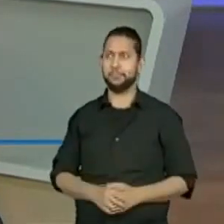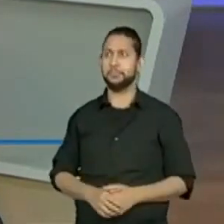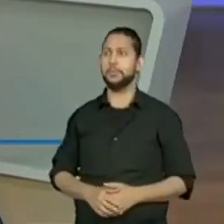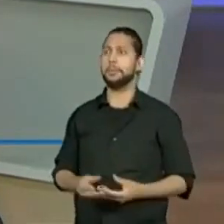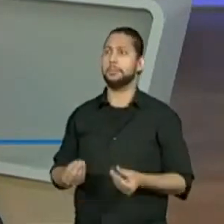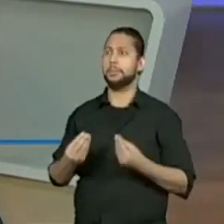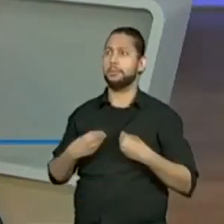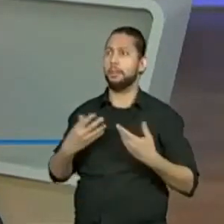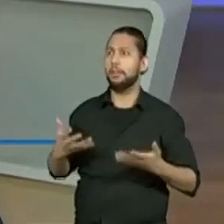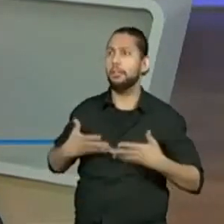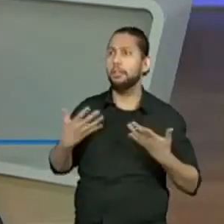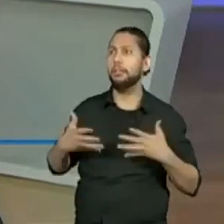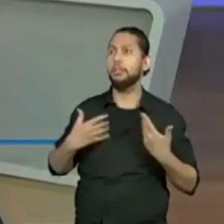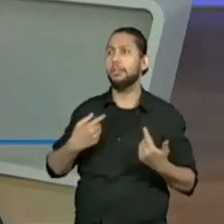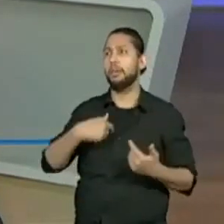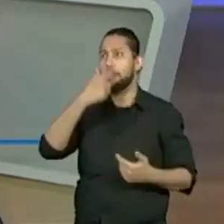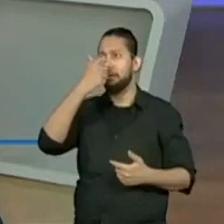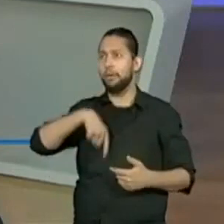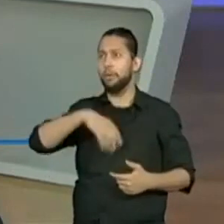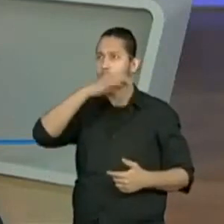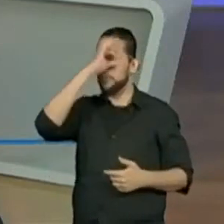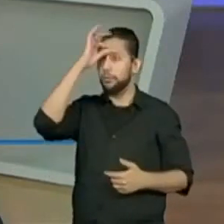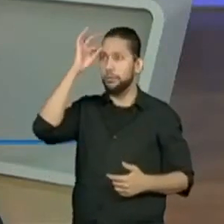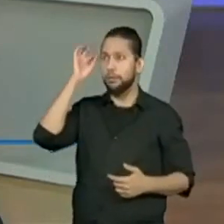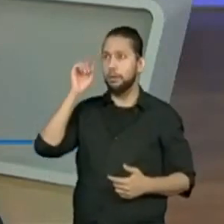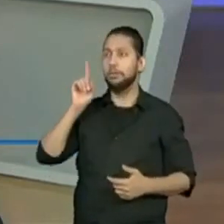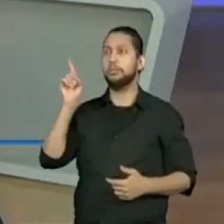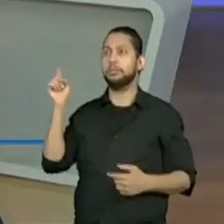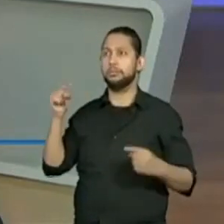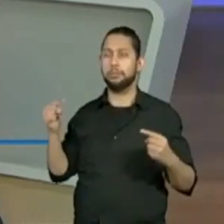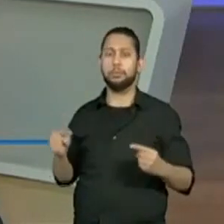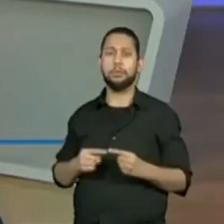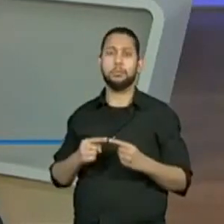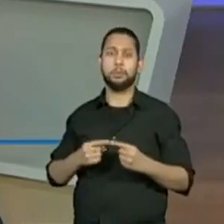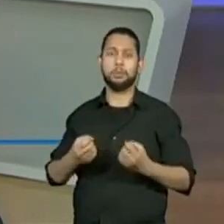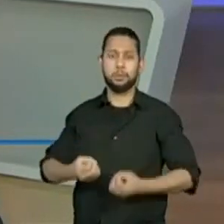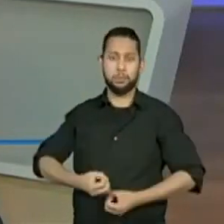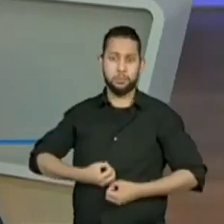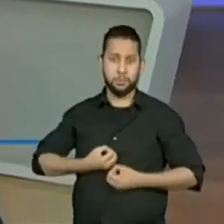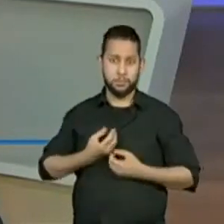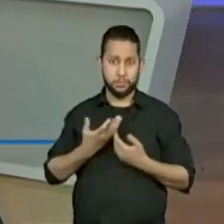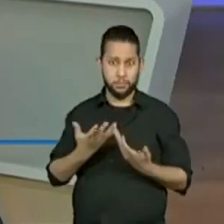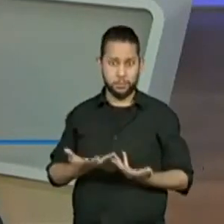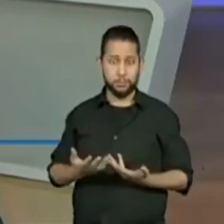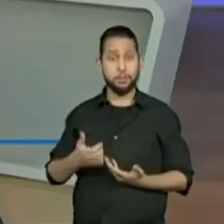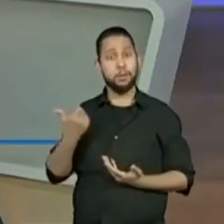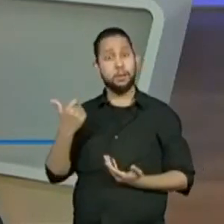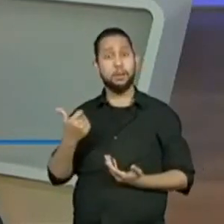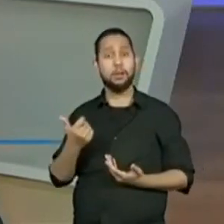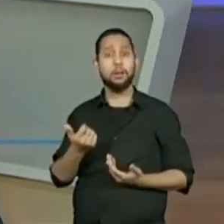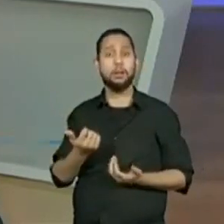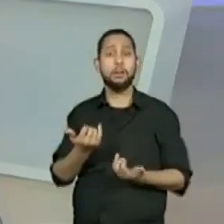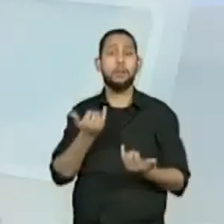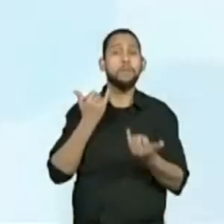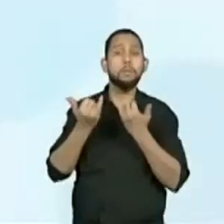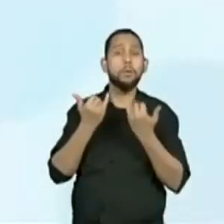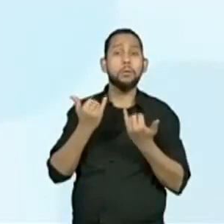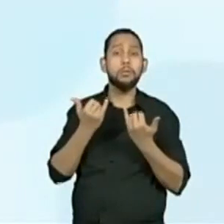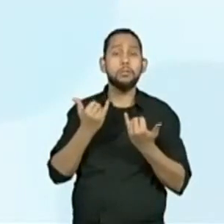inocente, e isso também faz parte do poema. Então, vamos lá. As informações implícitas nesse